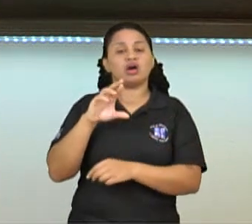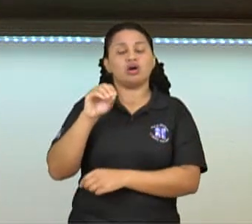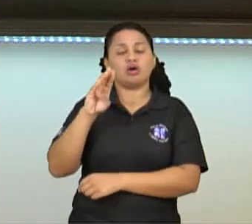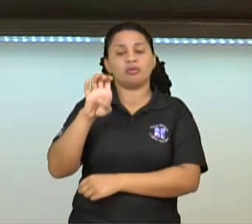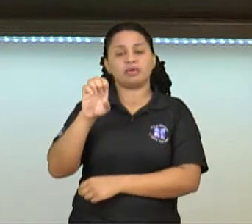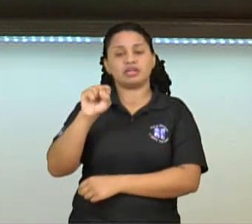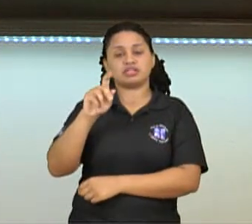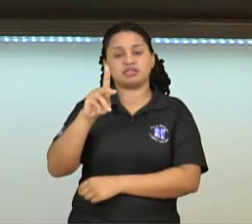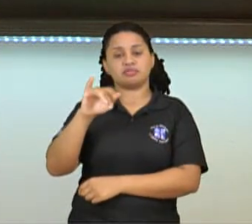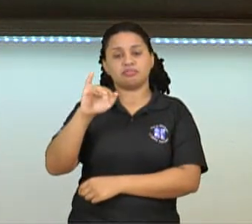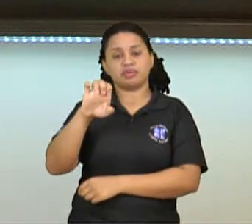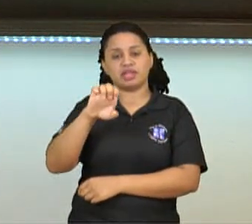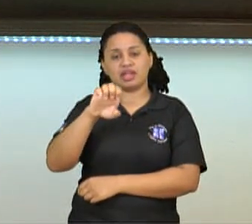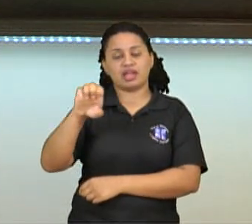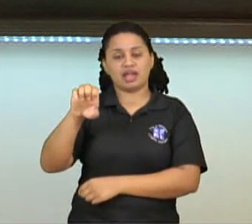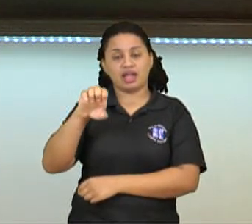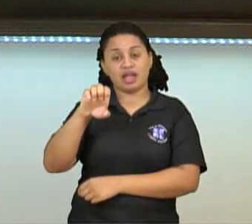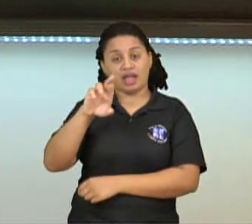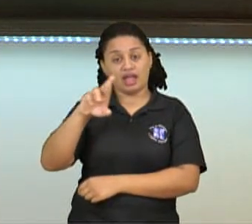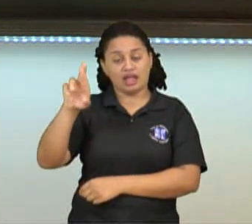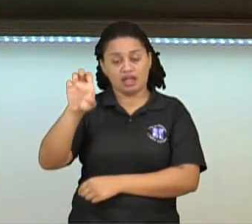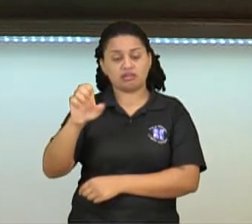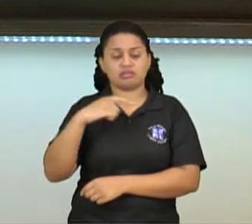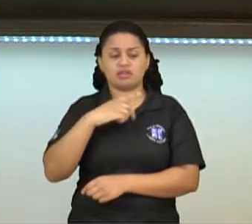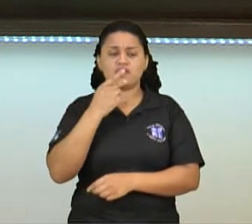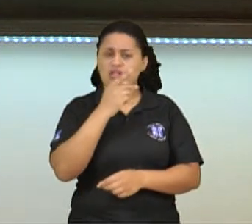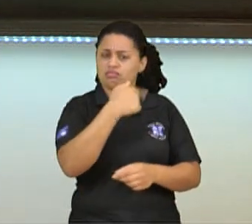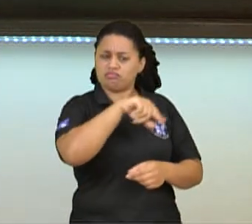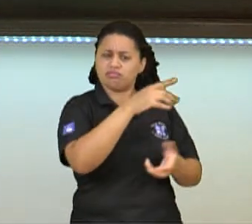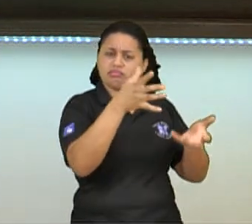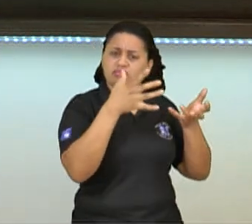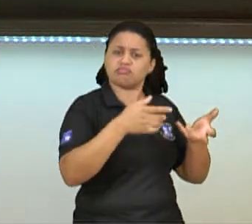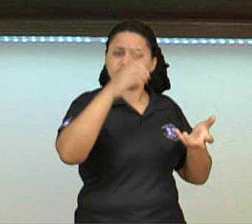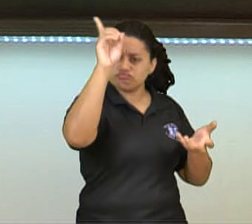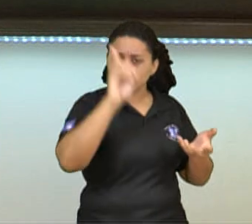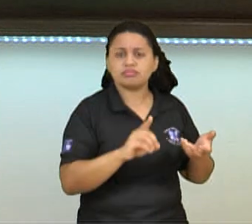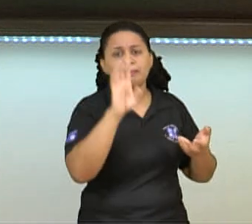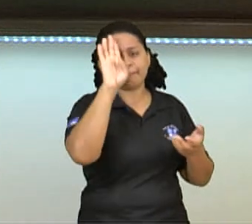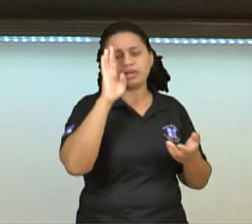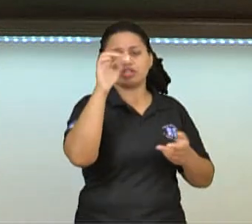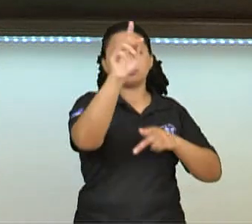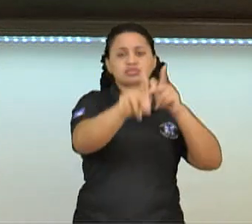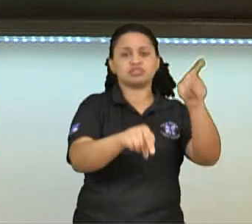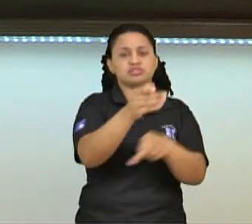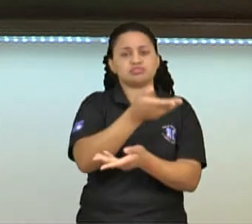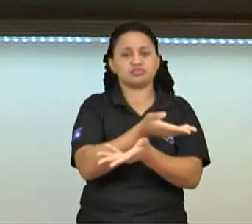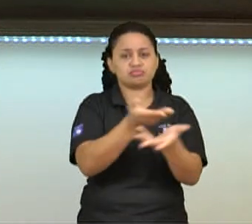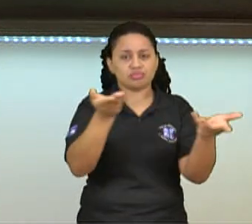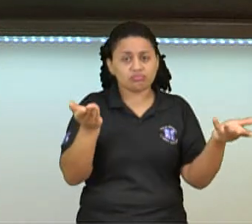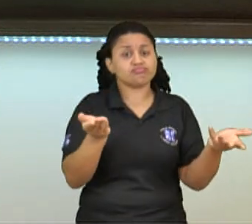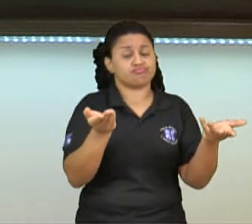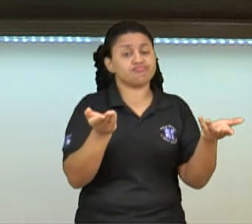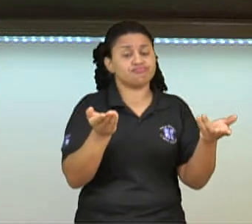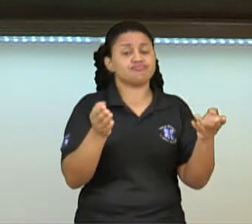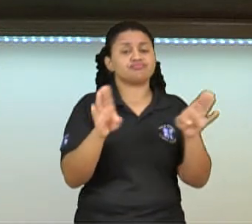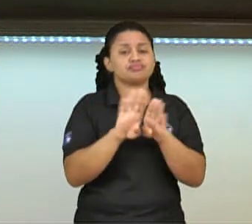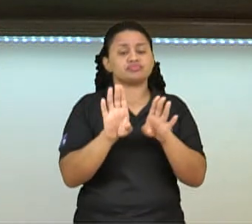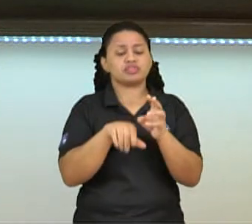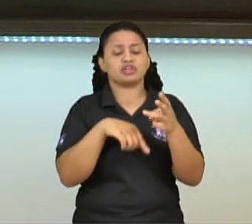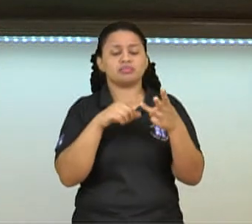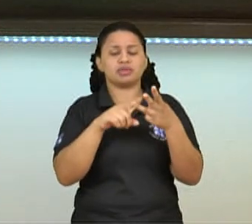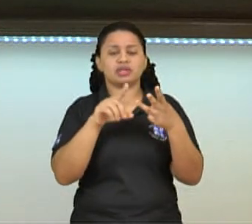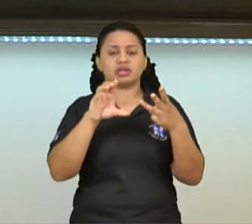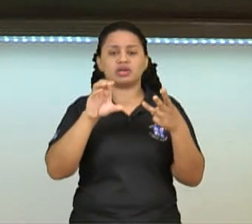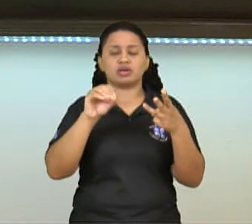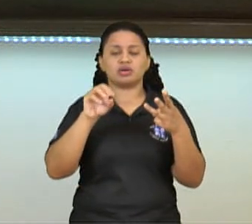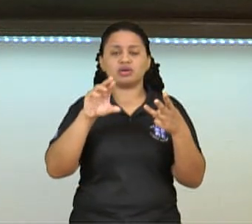ideias vistas como radicais naquele momento, exigindo direitos, principalmente para o povo. Nós vamos ver também que vão ter os